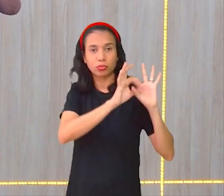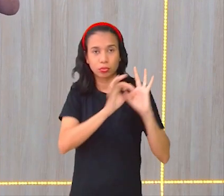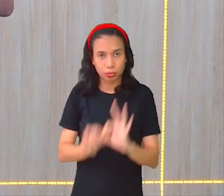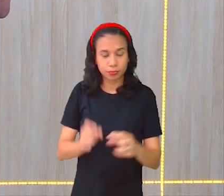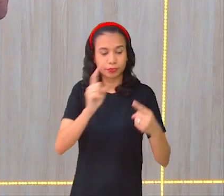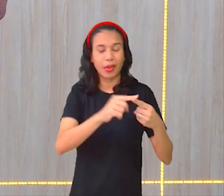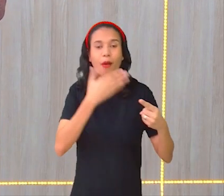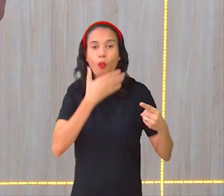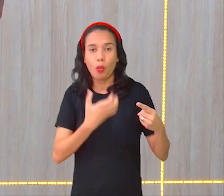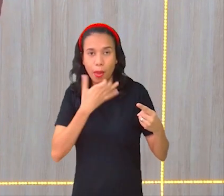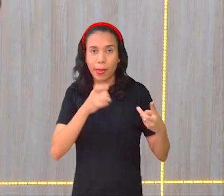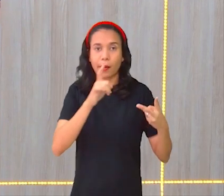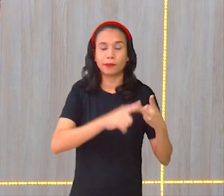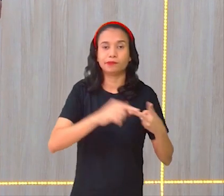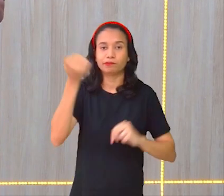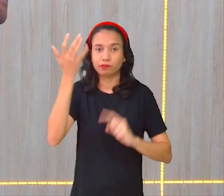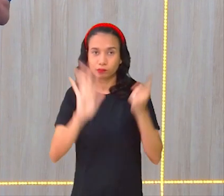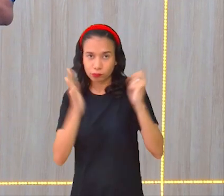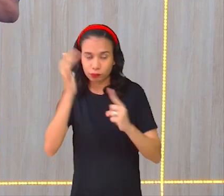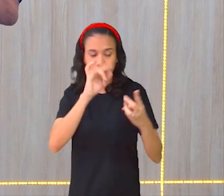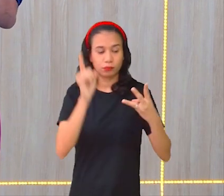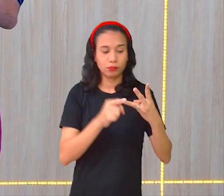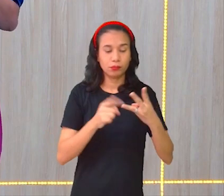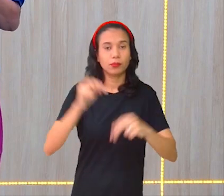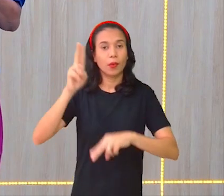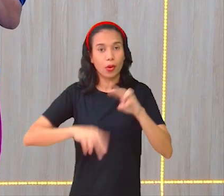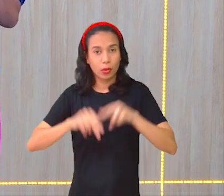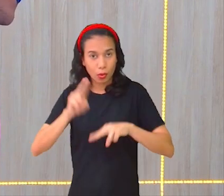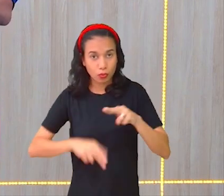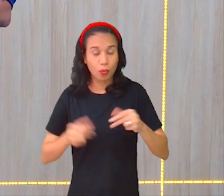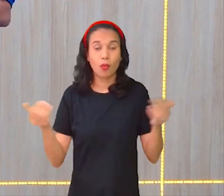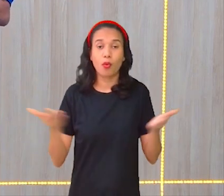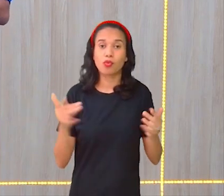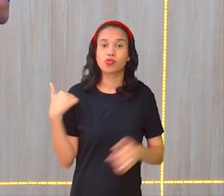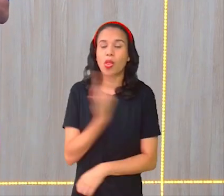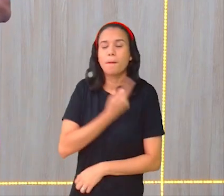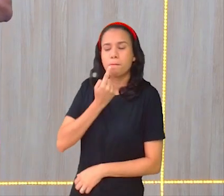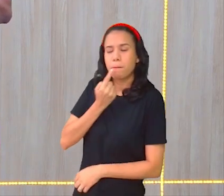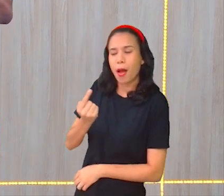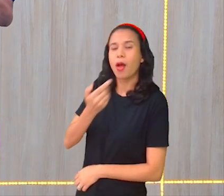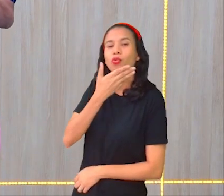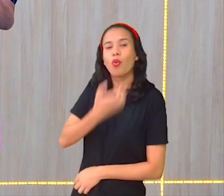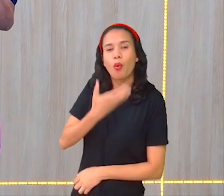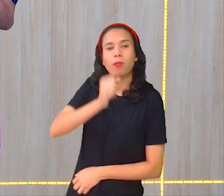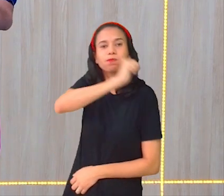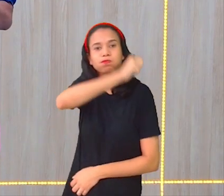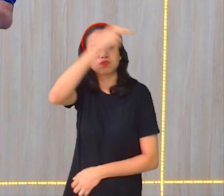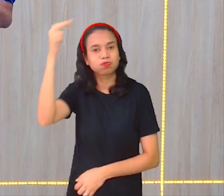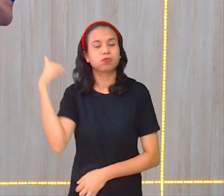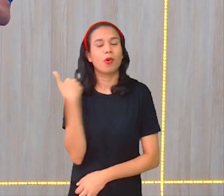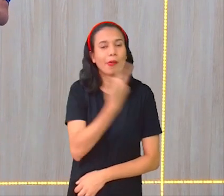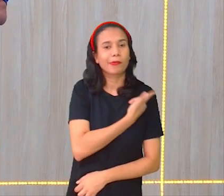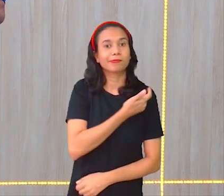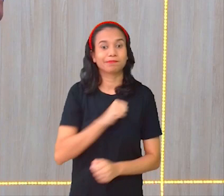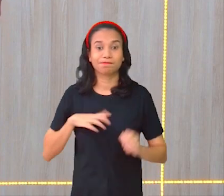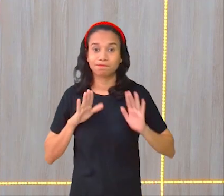vão transcorrendo ao longo do ano, tá bom? Então, hoje, como a gente está próximo ao Natal, a gente vai explorar